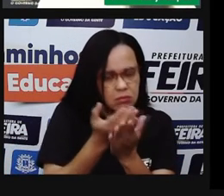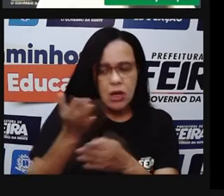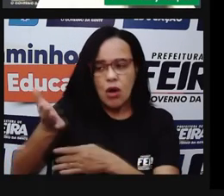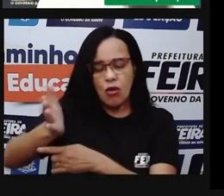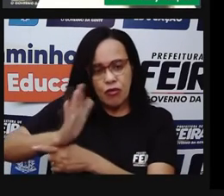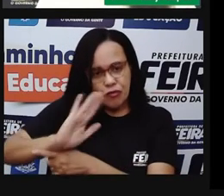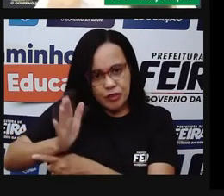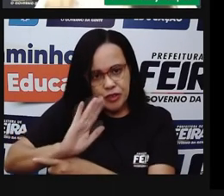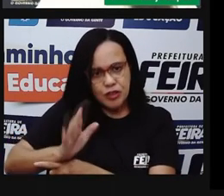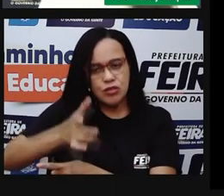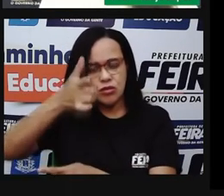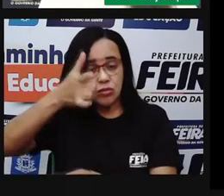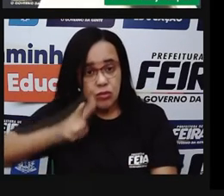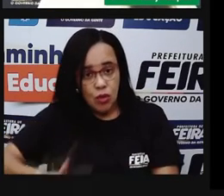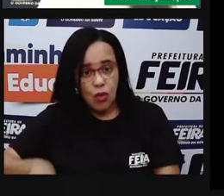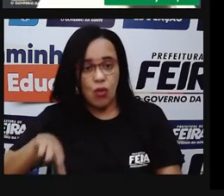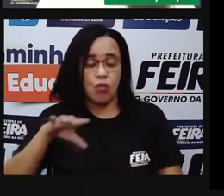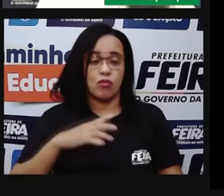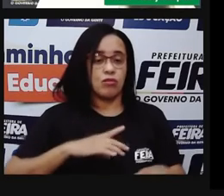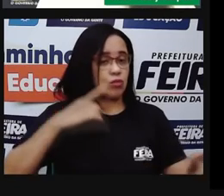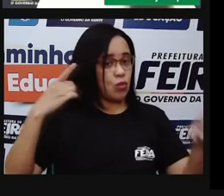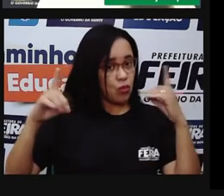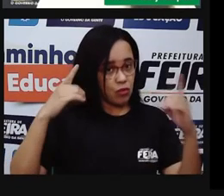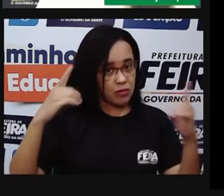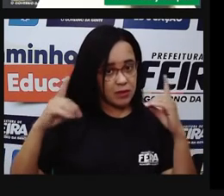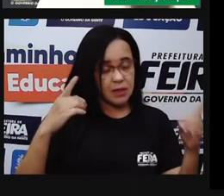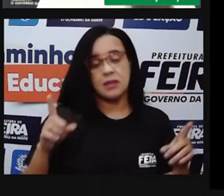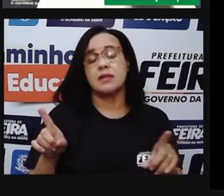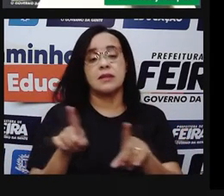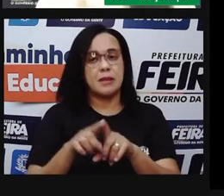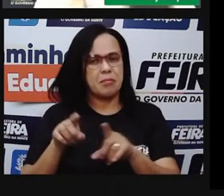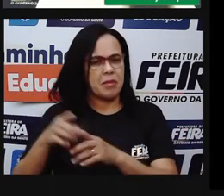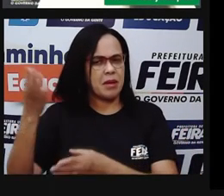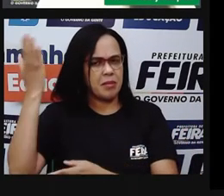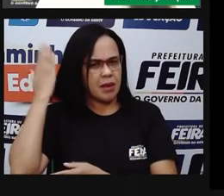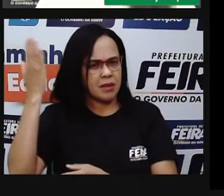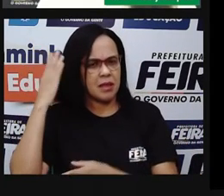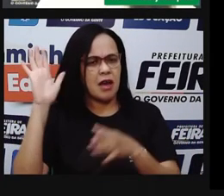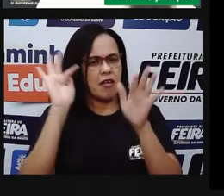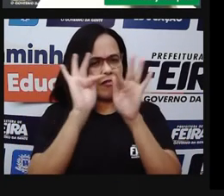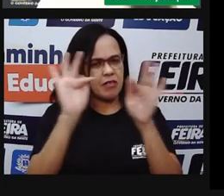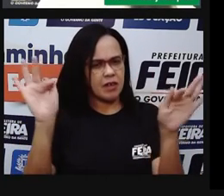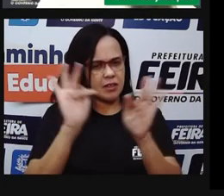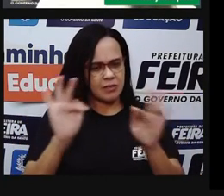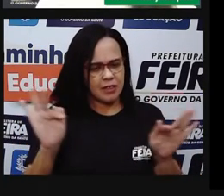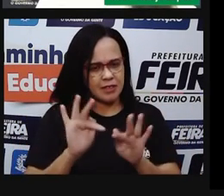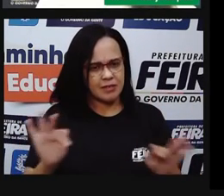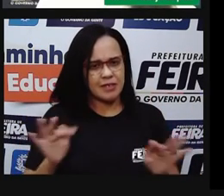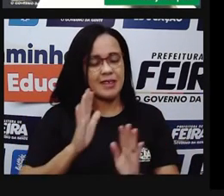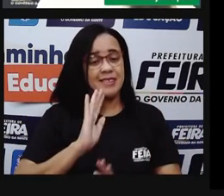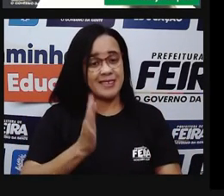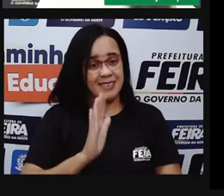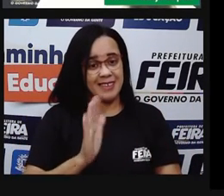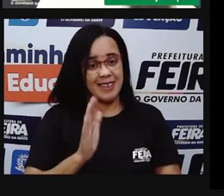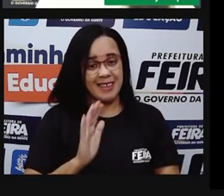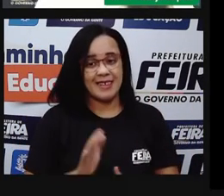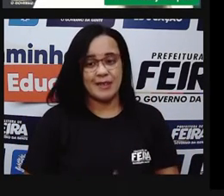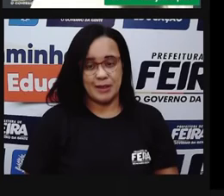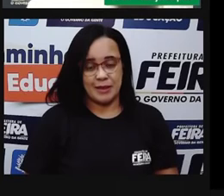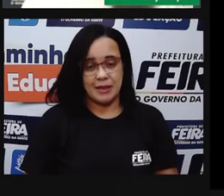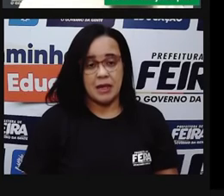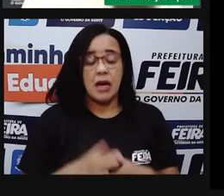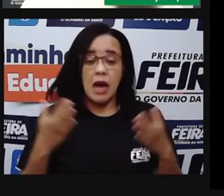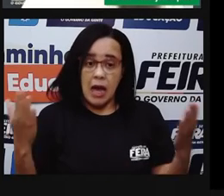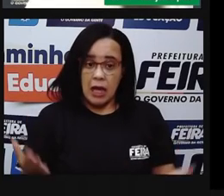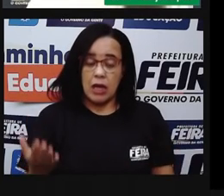aula passada, aprendemos a fazer frases também, não é verdade? Então, bora ver o desafio que eu tenho para vocês? Vamos criar uma frase com